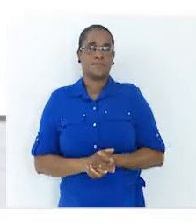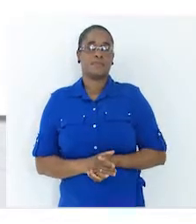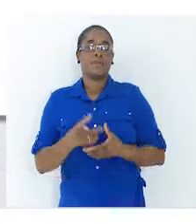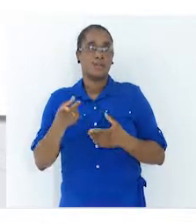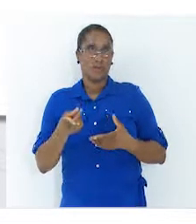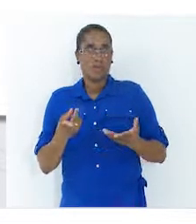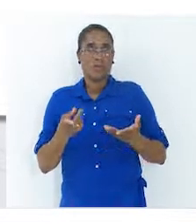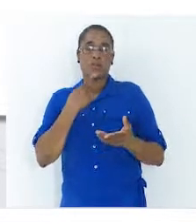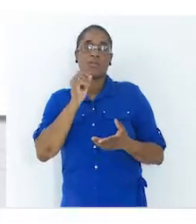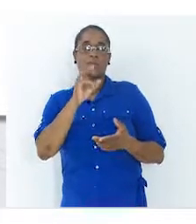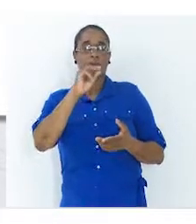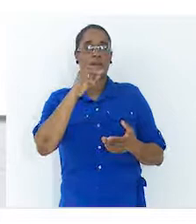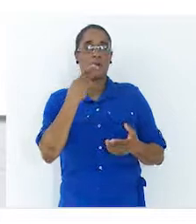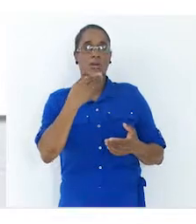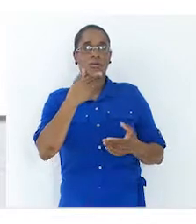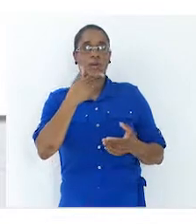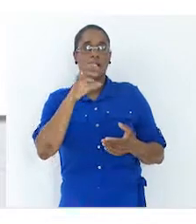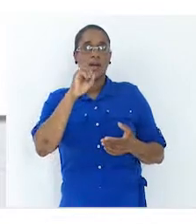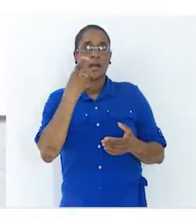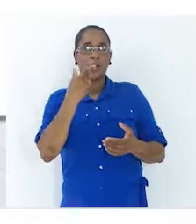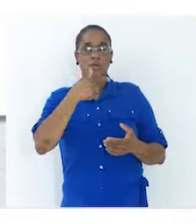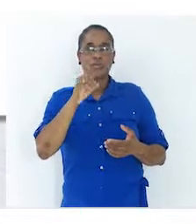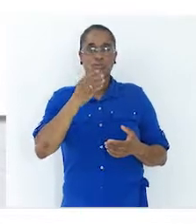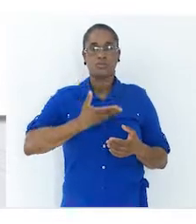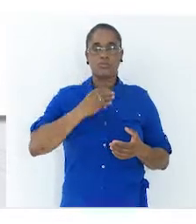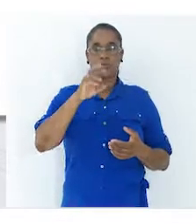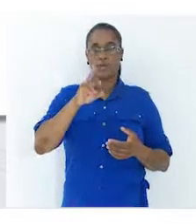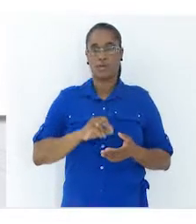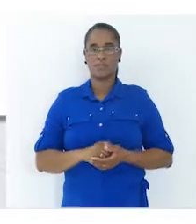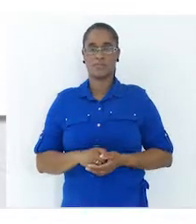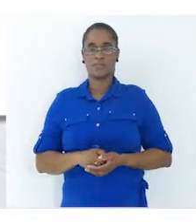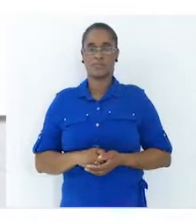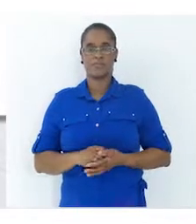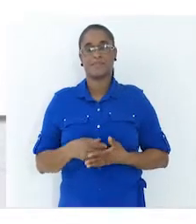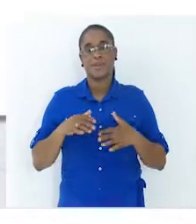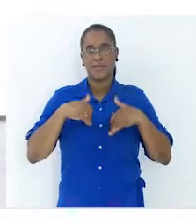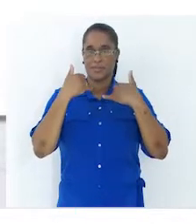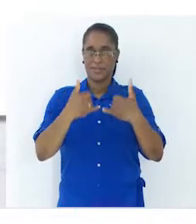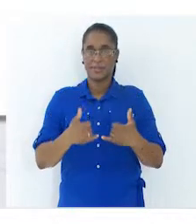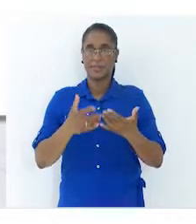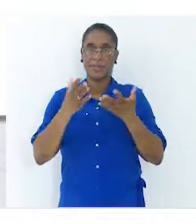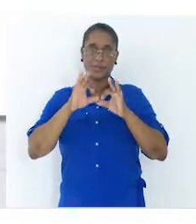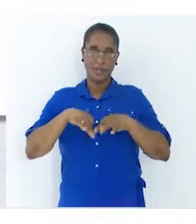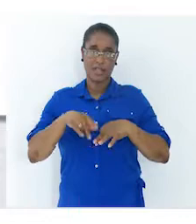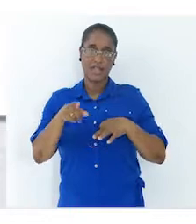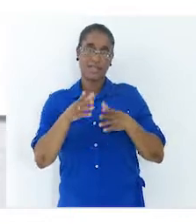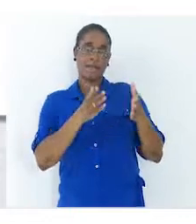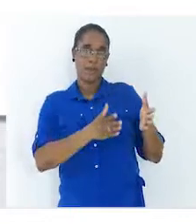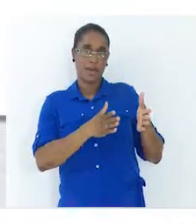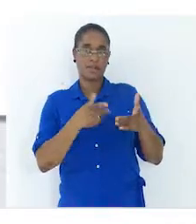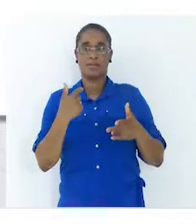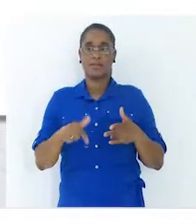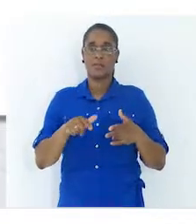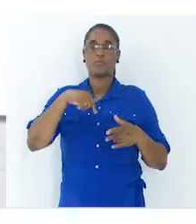chama-se outdoor. Muito bem, a seguir, para finalizarmos essa parte,